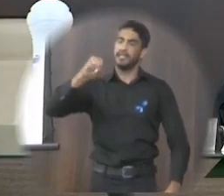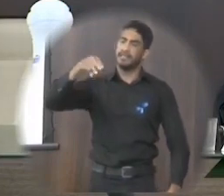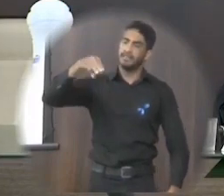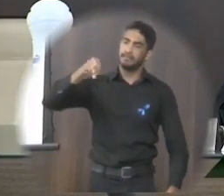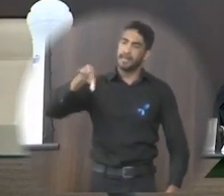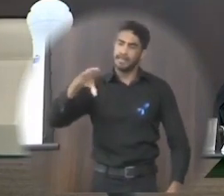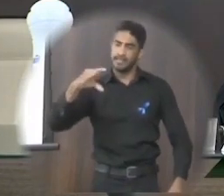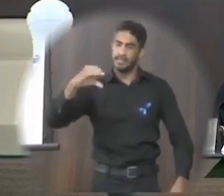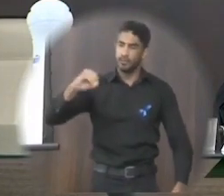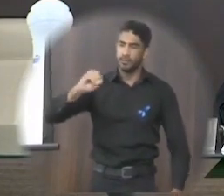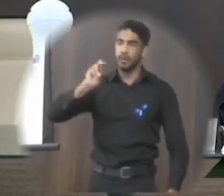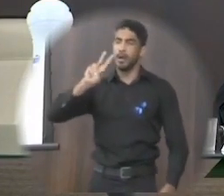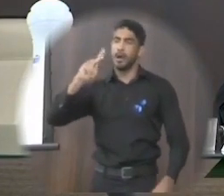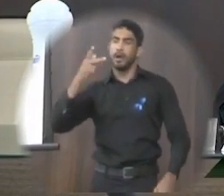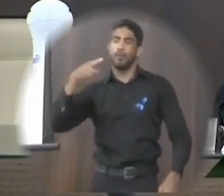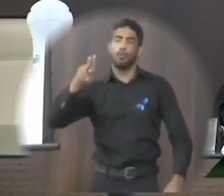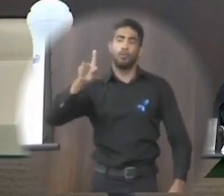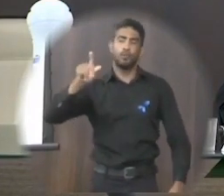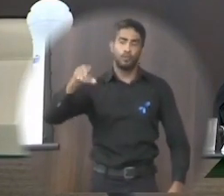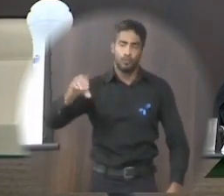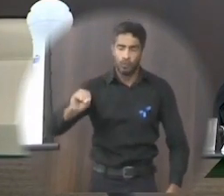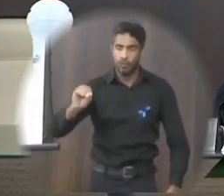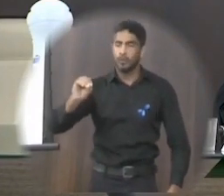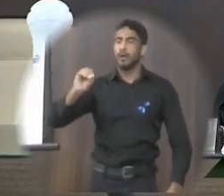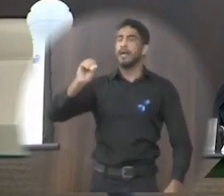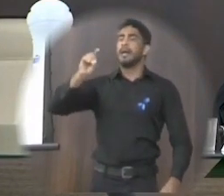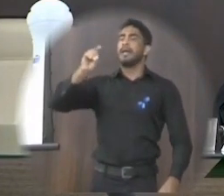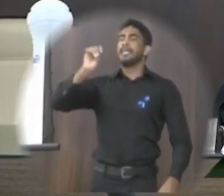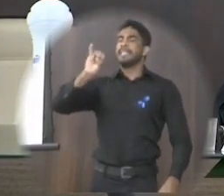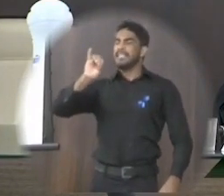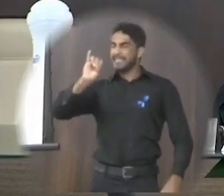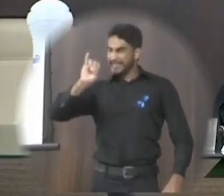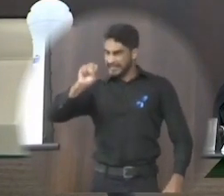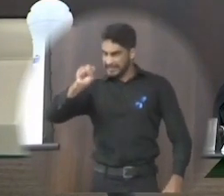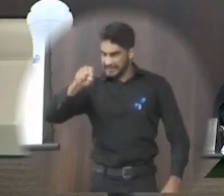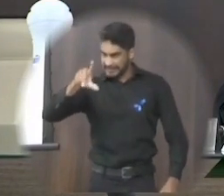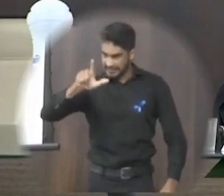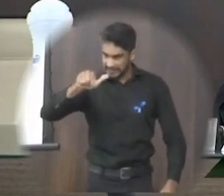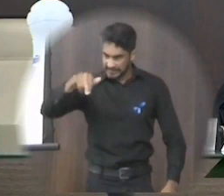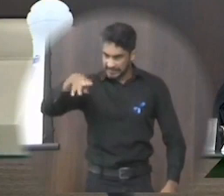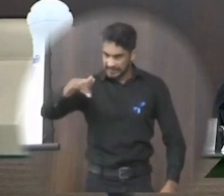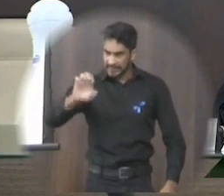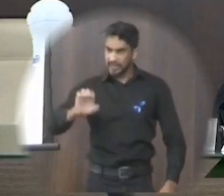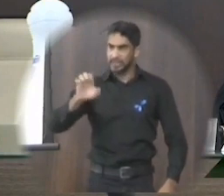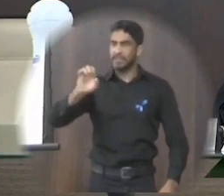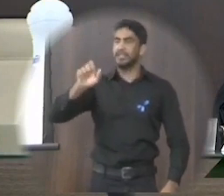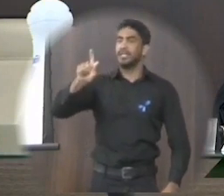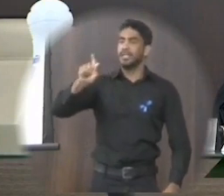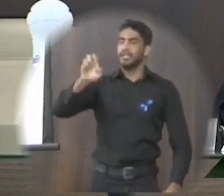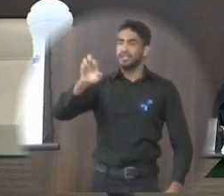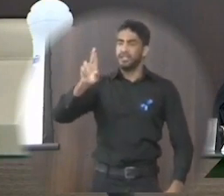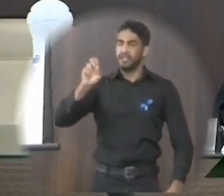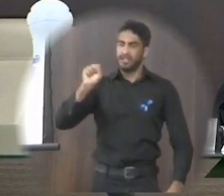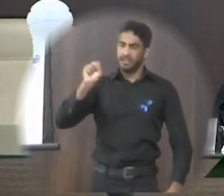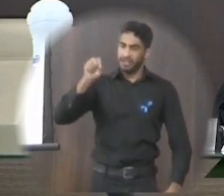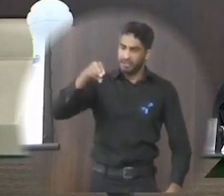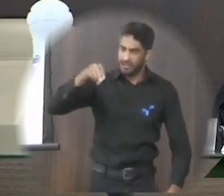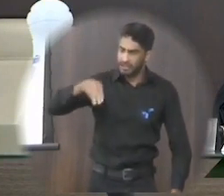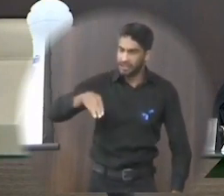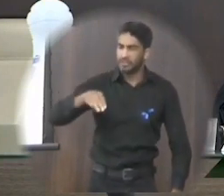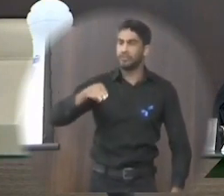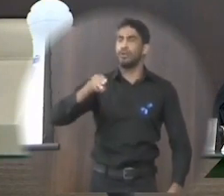Borges Ferreira, Hugo Leonardo Dias Caires, Islane da Silva Pedro, Gerson do Espírito Santo de